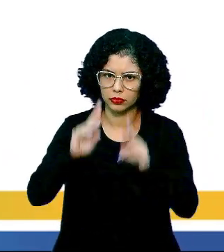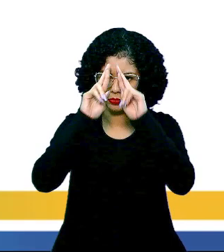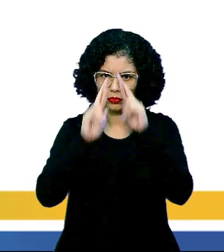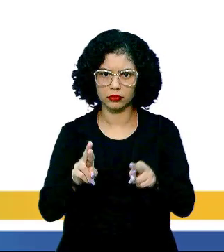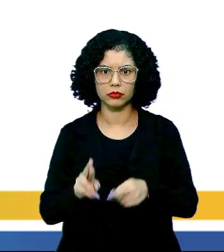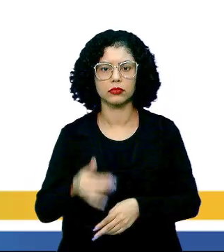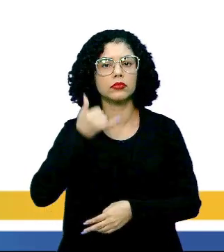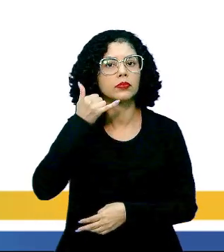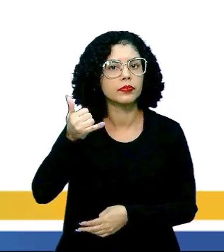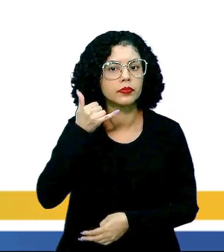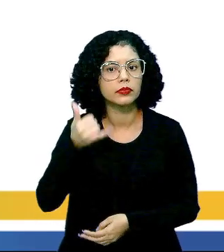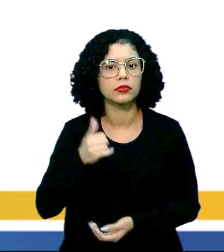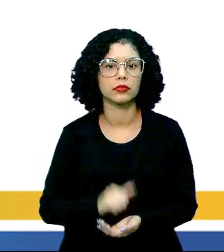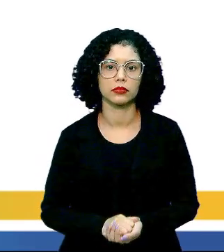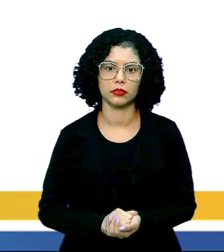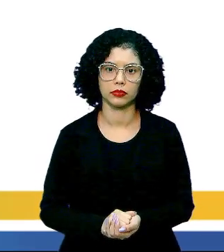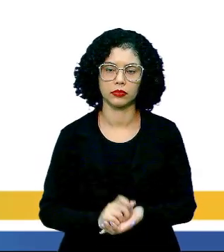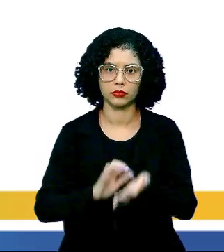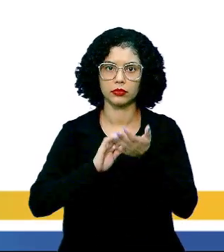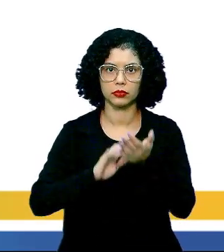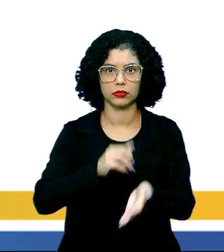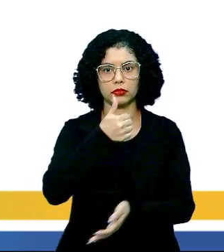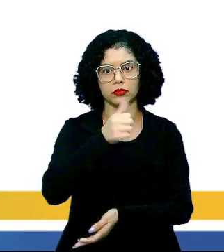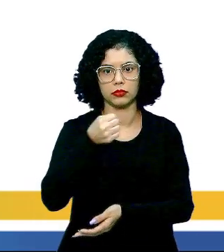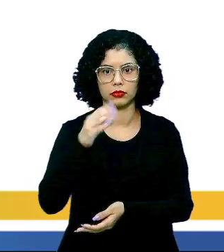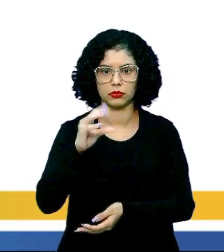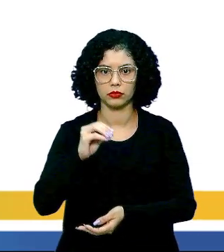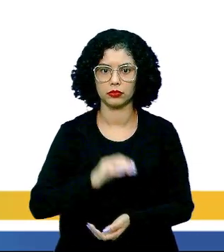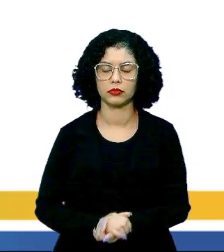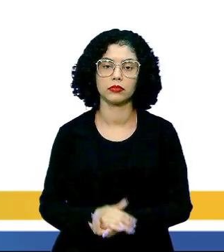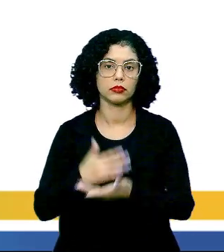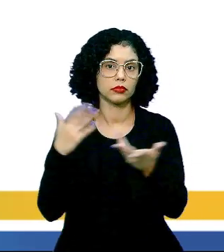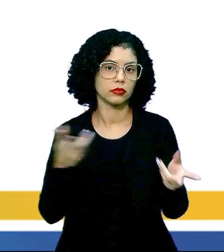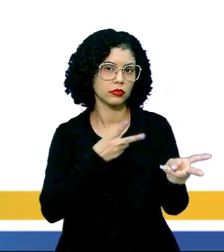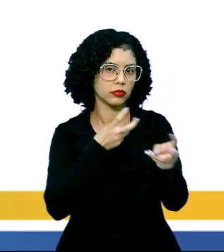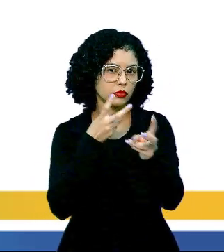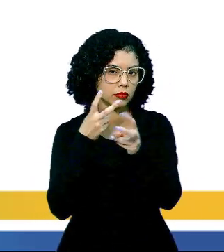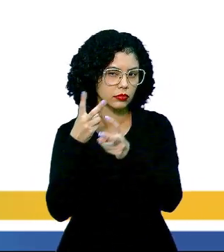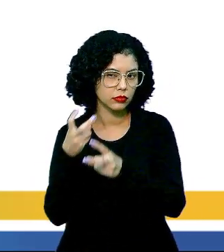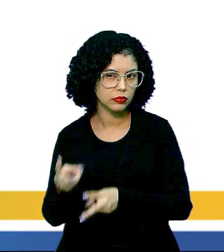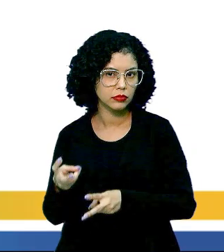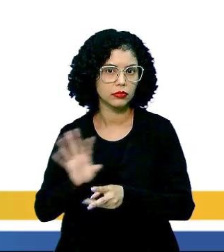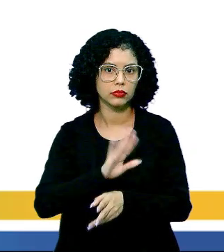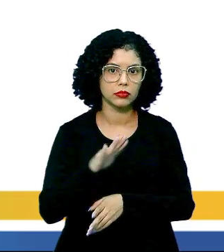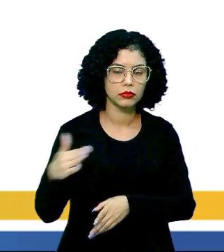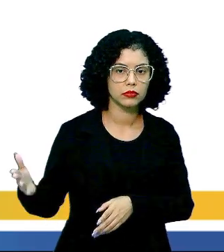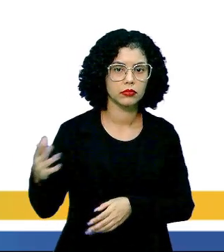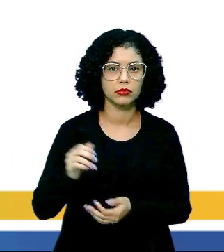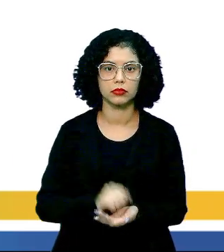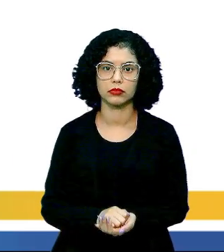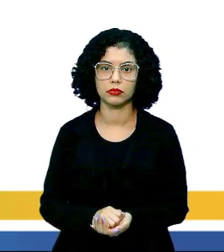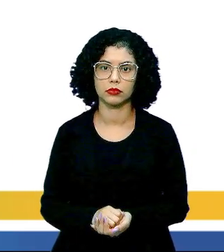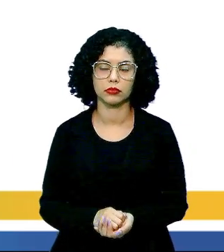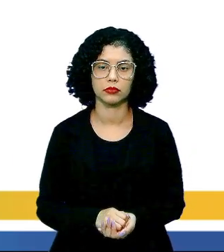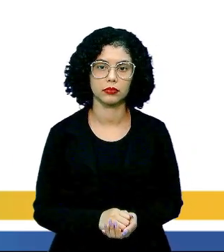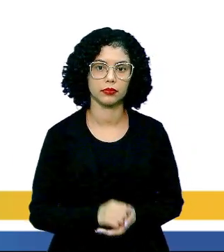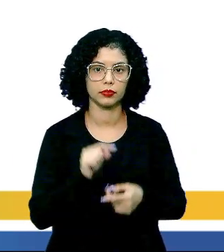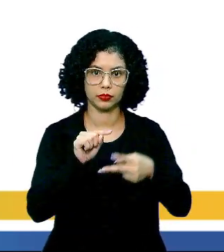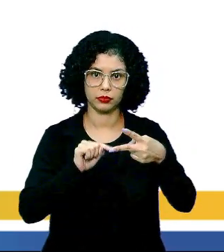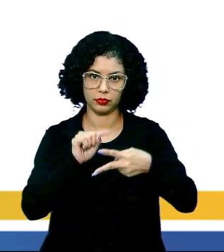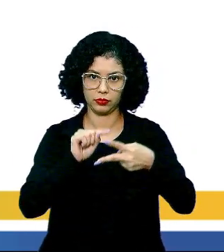desrespeitada? Denuncie. Disque 180. Percebam que quando lá,